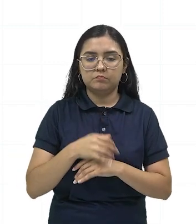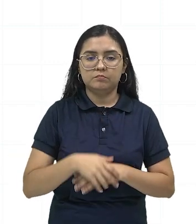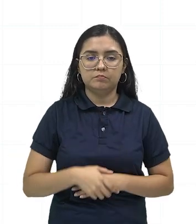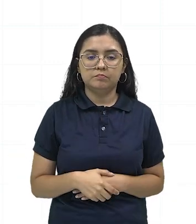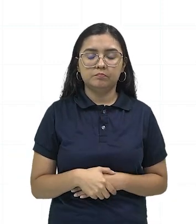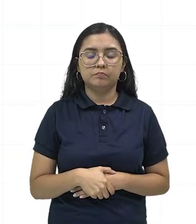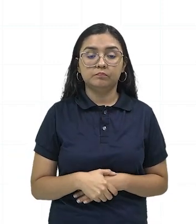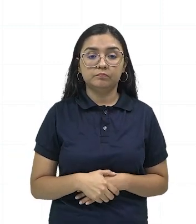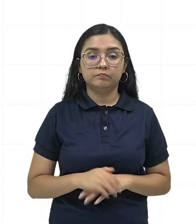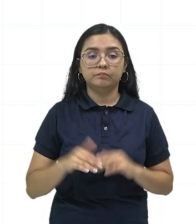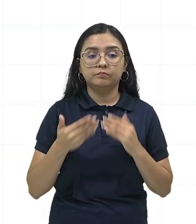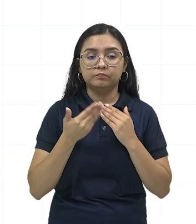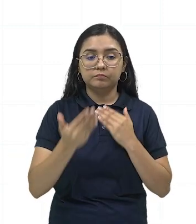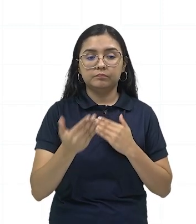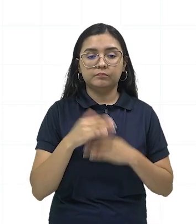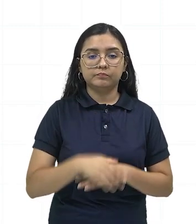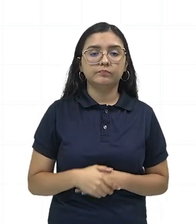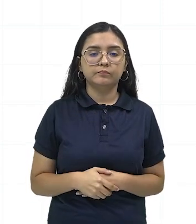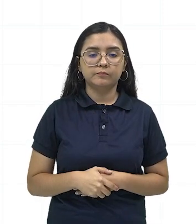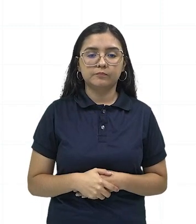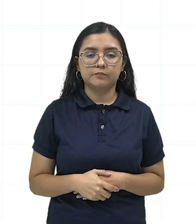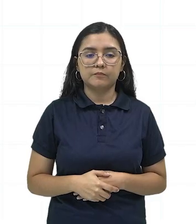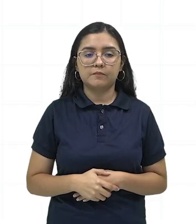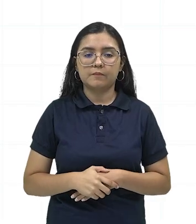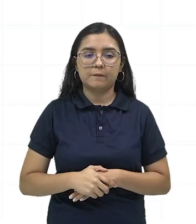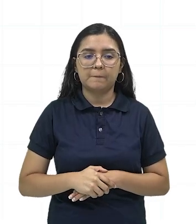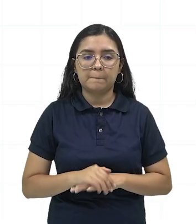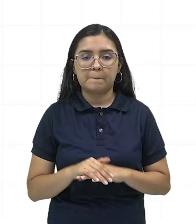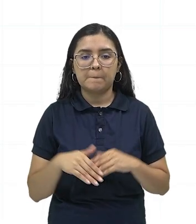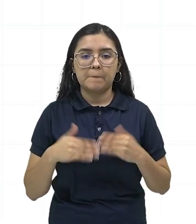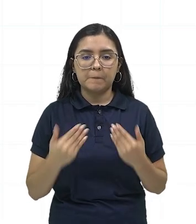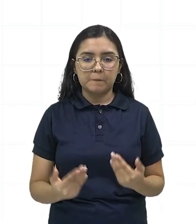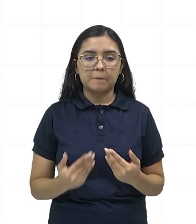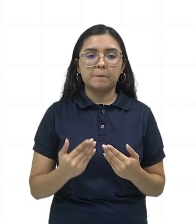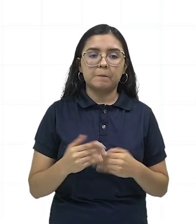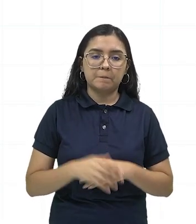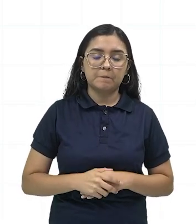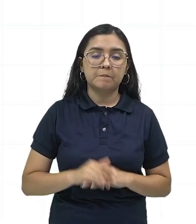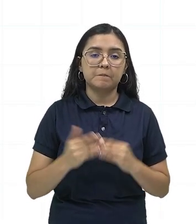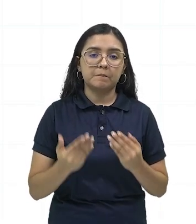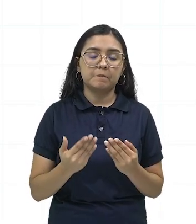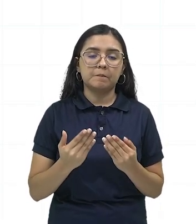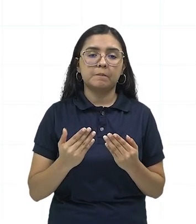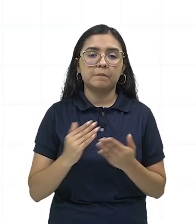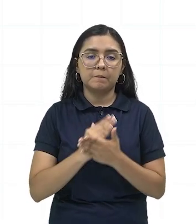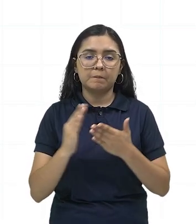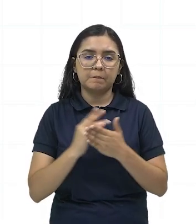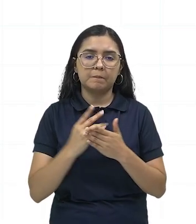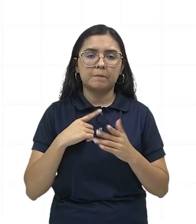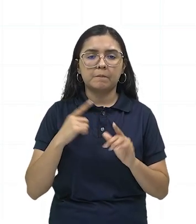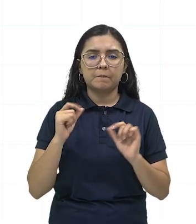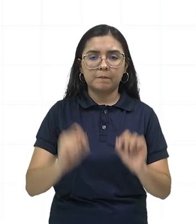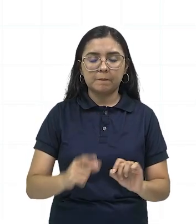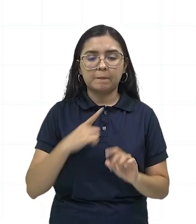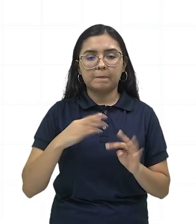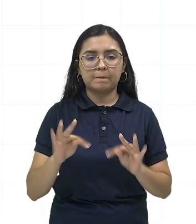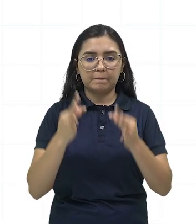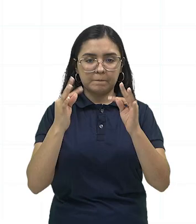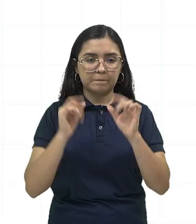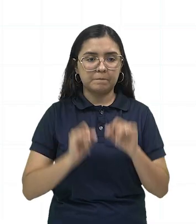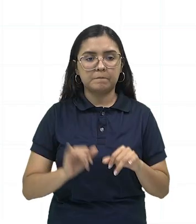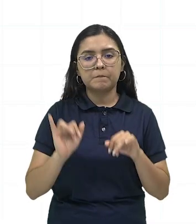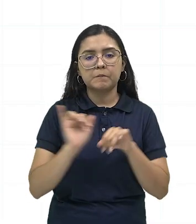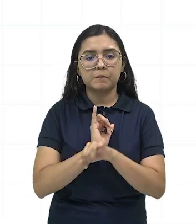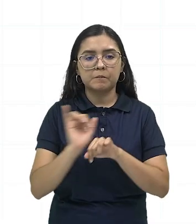digital. Continuando, embora muitos vejam a tecnologia como uma ferramenta para promover os direitos